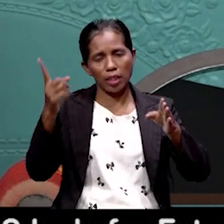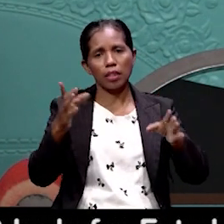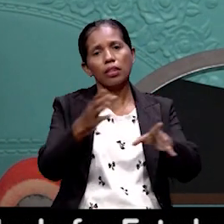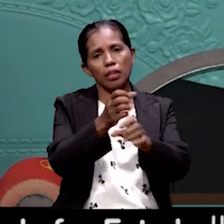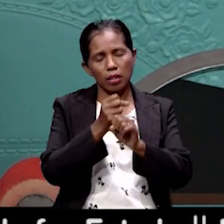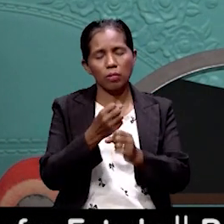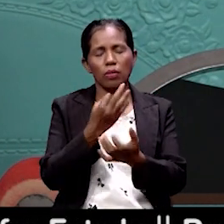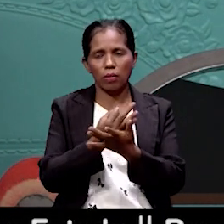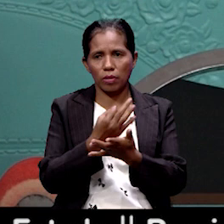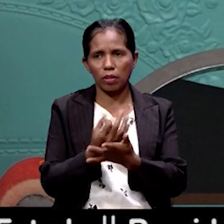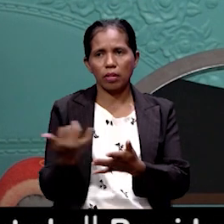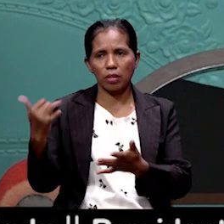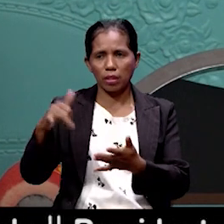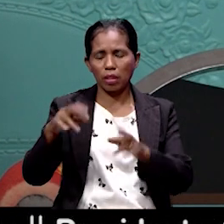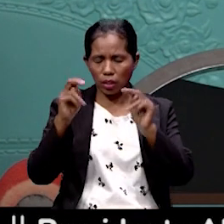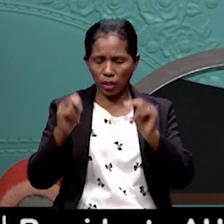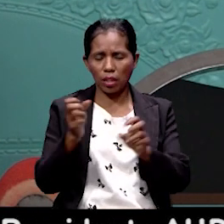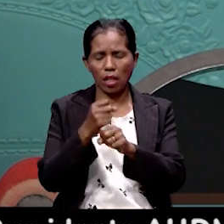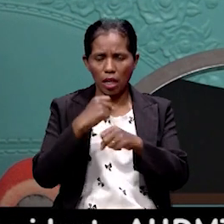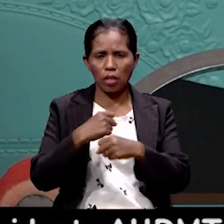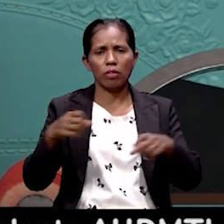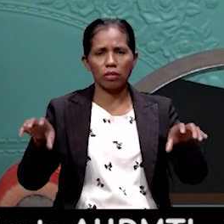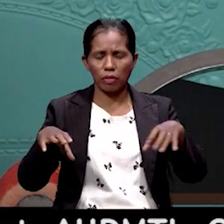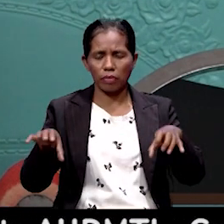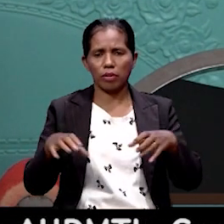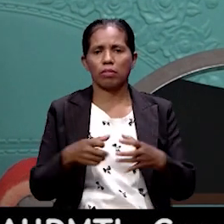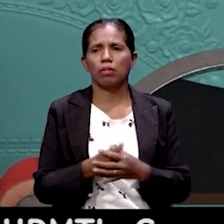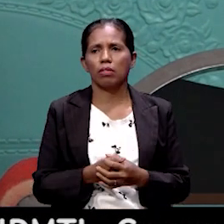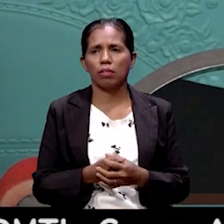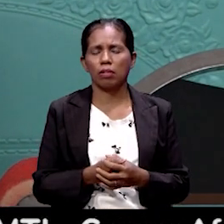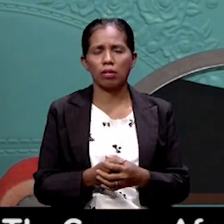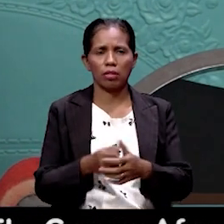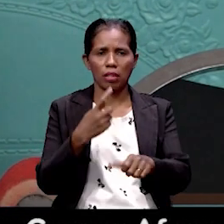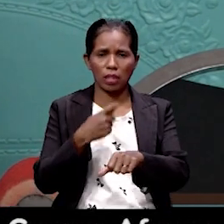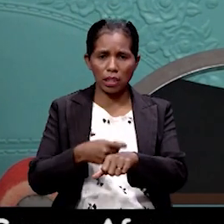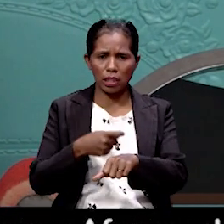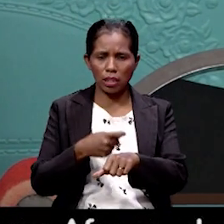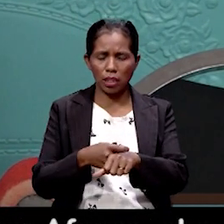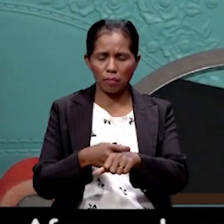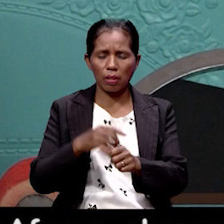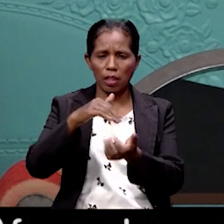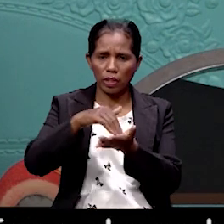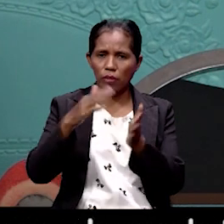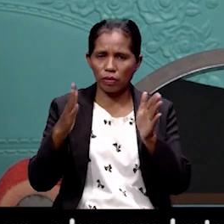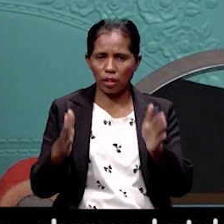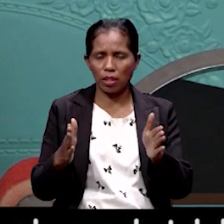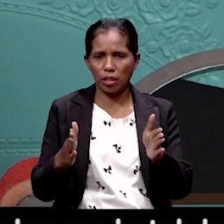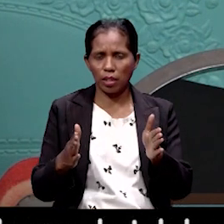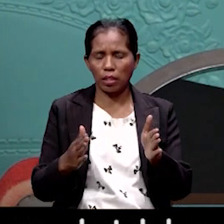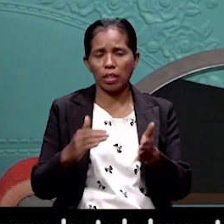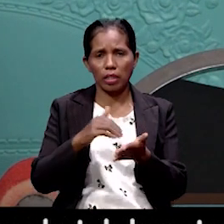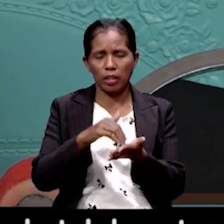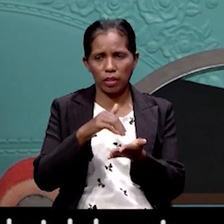Então, o tem que falar o outro homem, então, o tempo para estudantes estudarem,